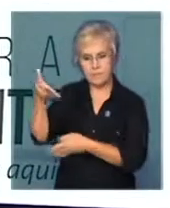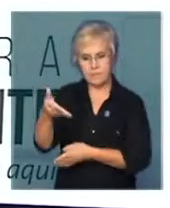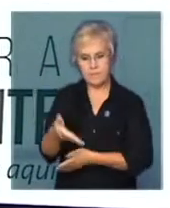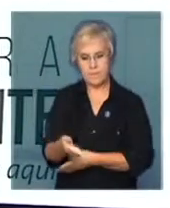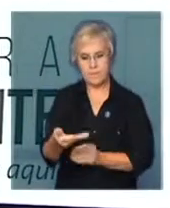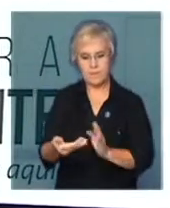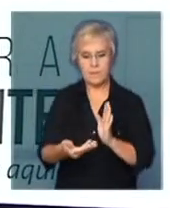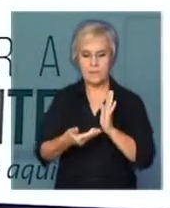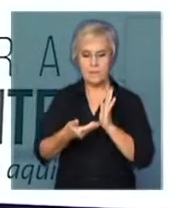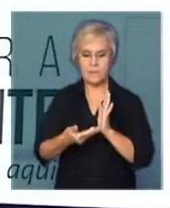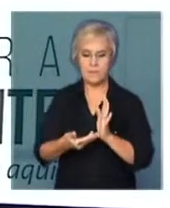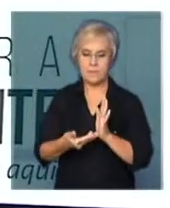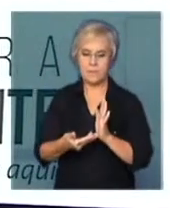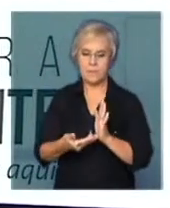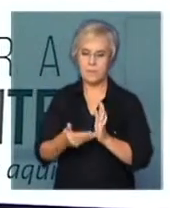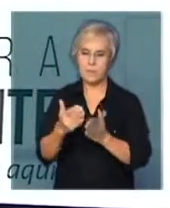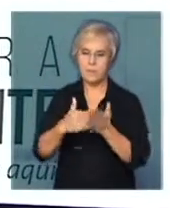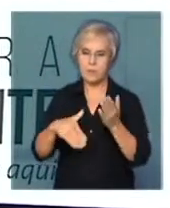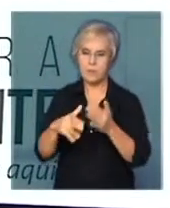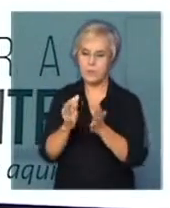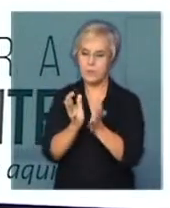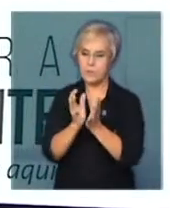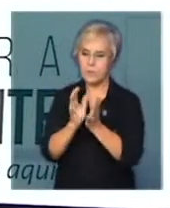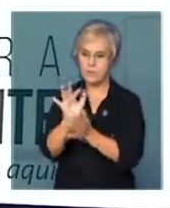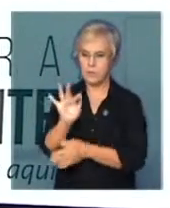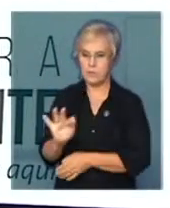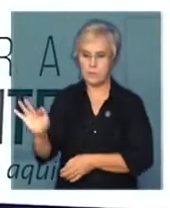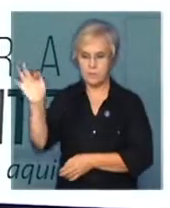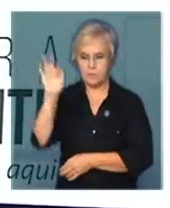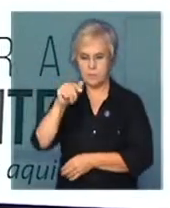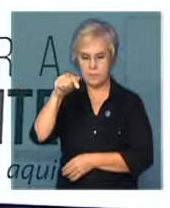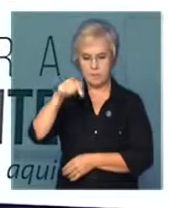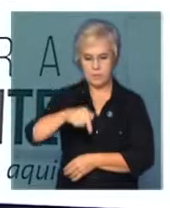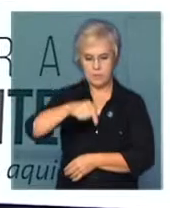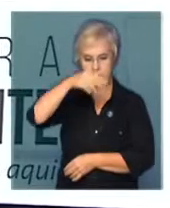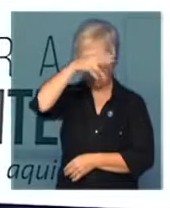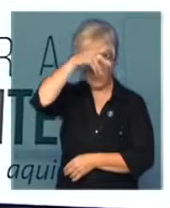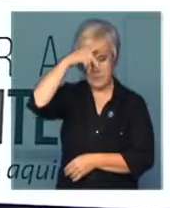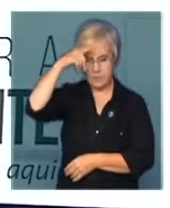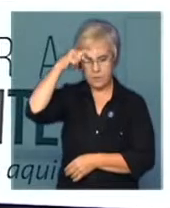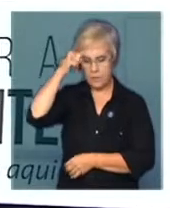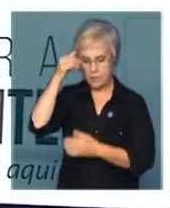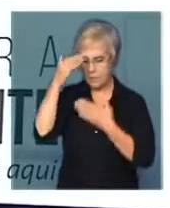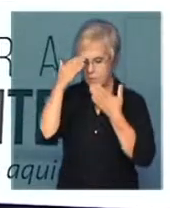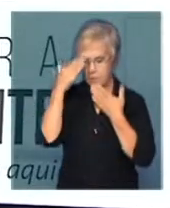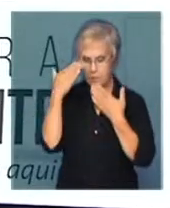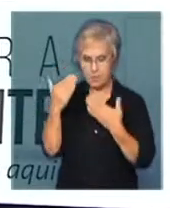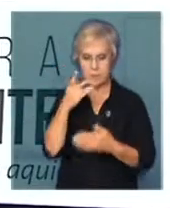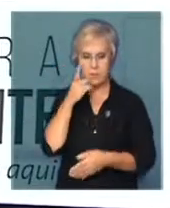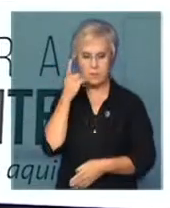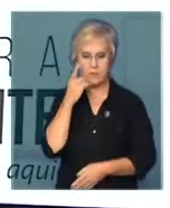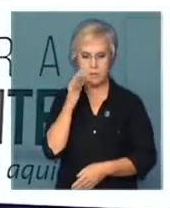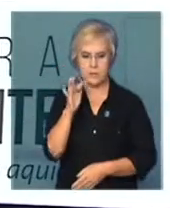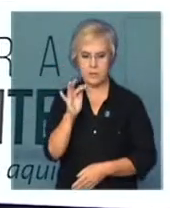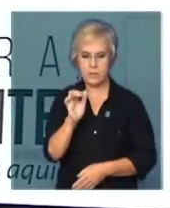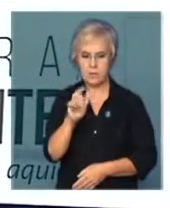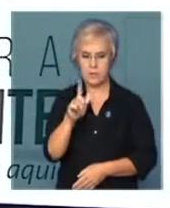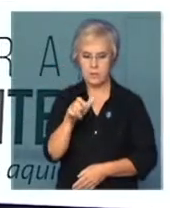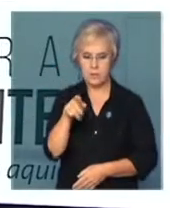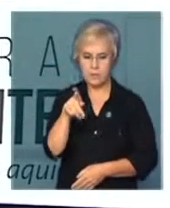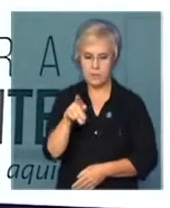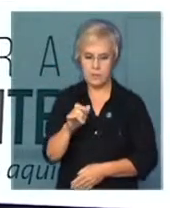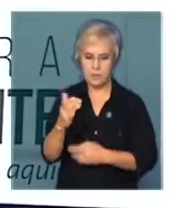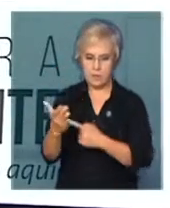presença, presença de toda a bancada federal, agradecer ao deputado Felipe, que